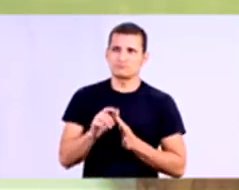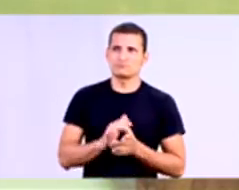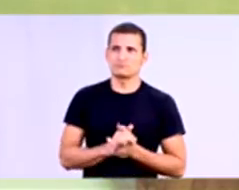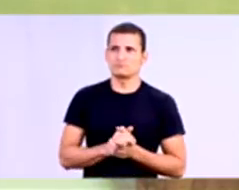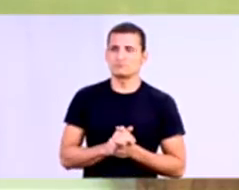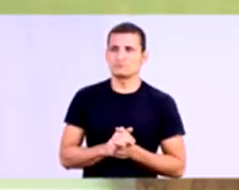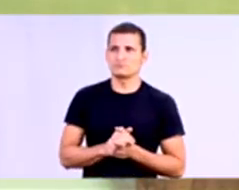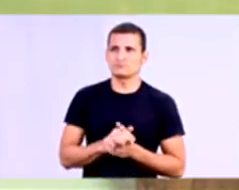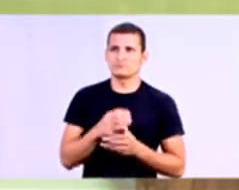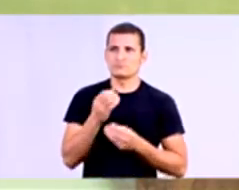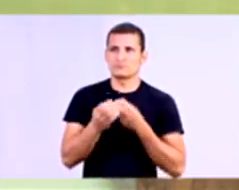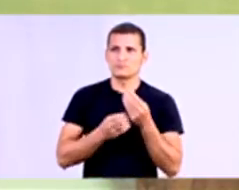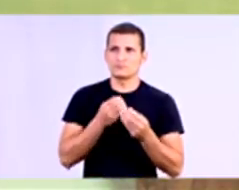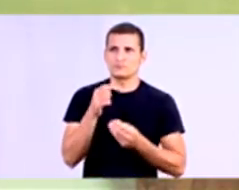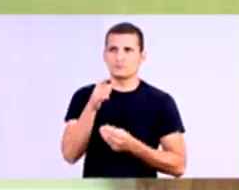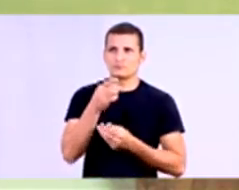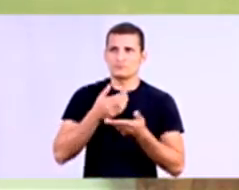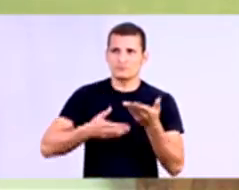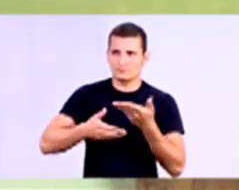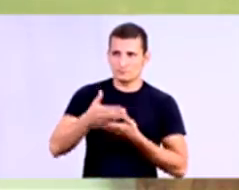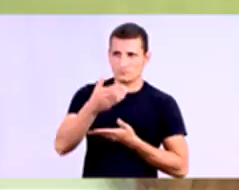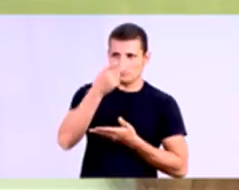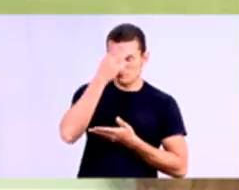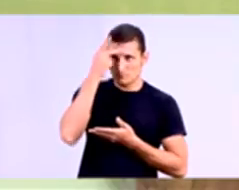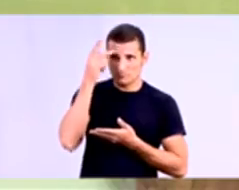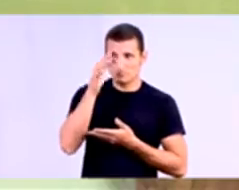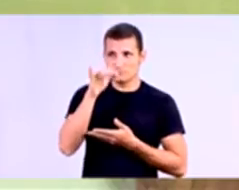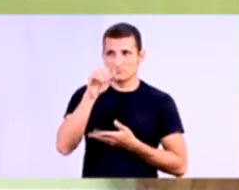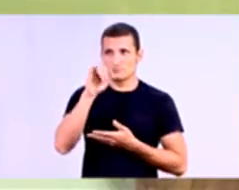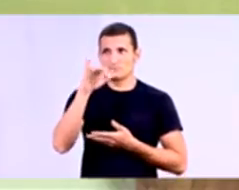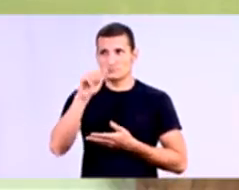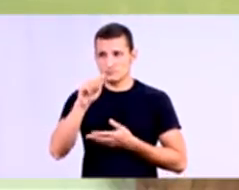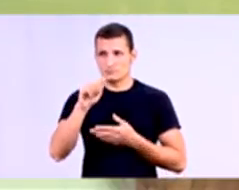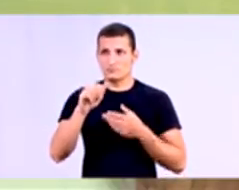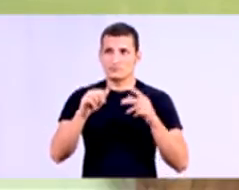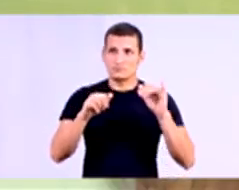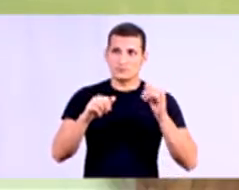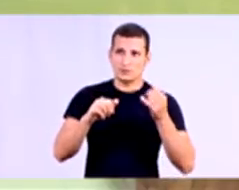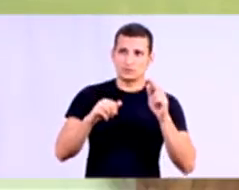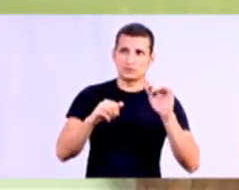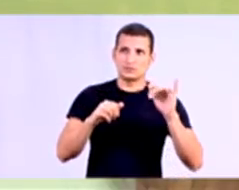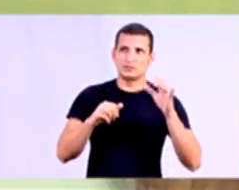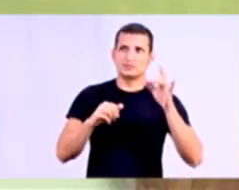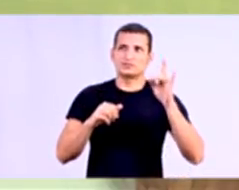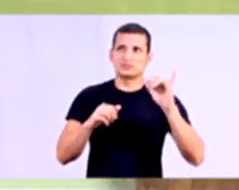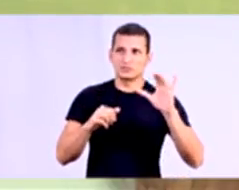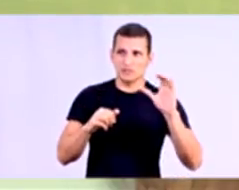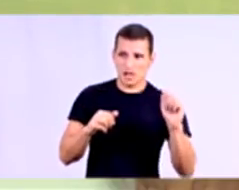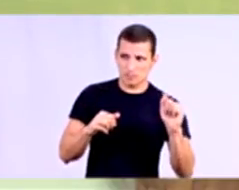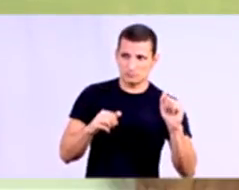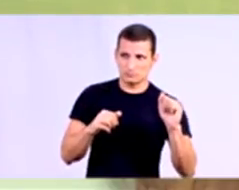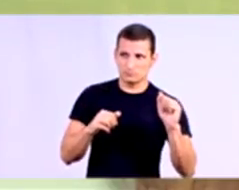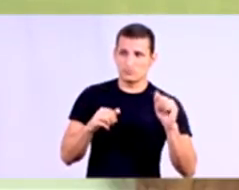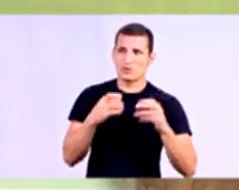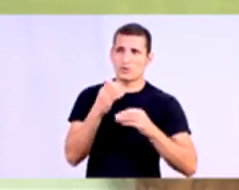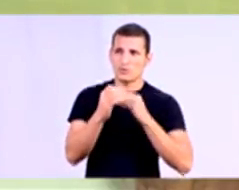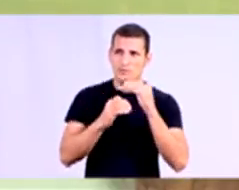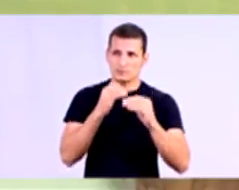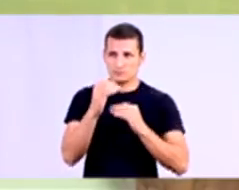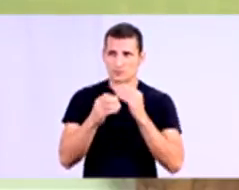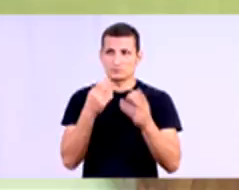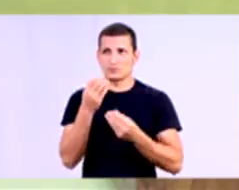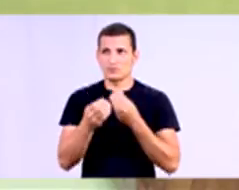é: como que esse relacionamento de pessoa física e pessoa jurídica, ele reflete no banco de